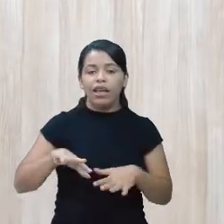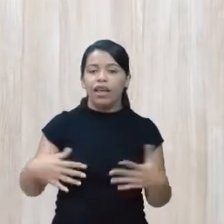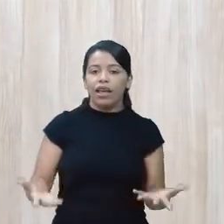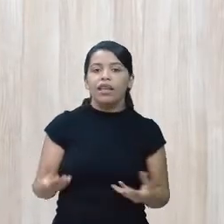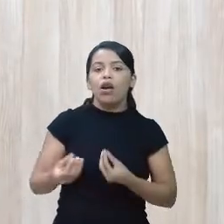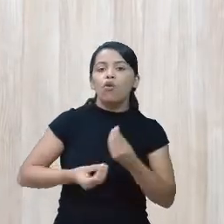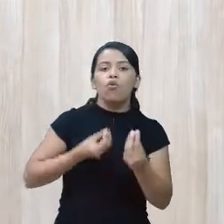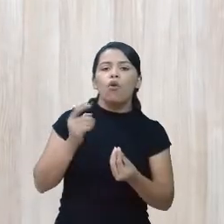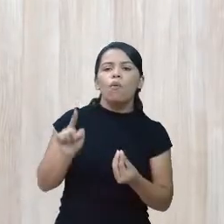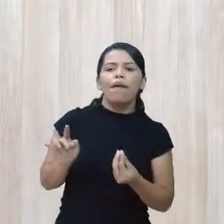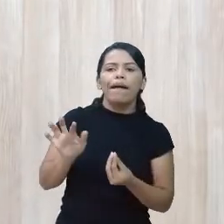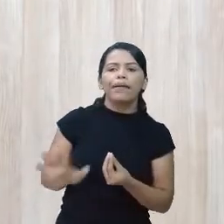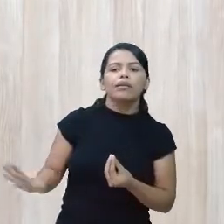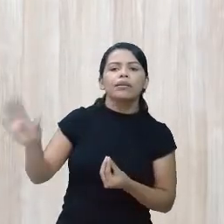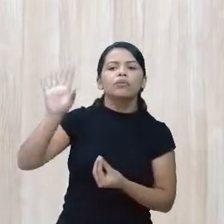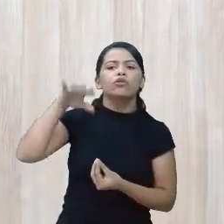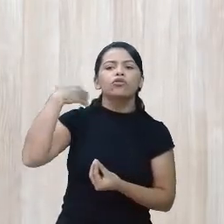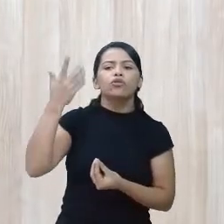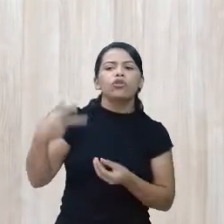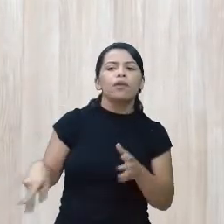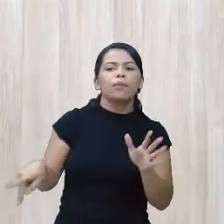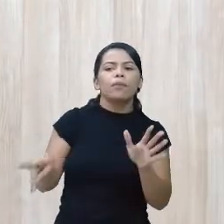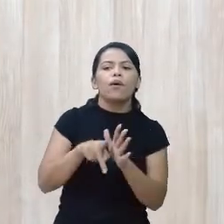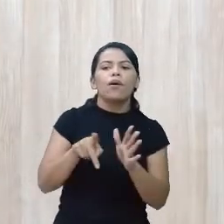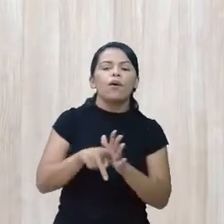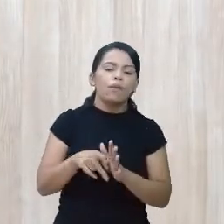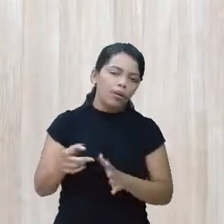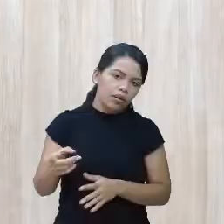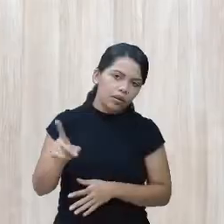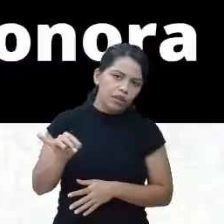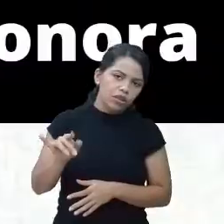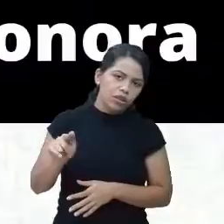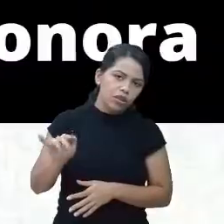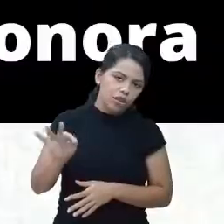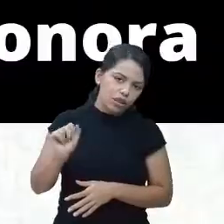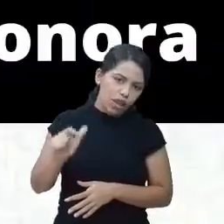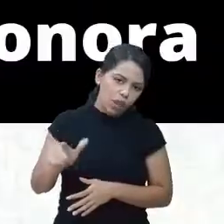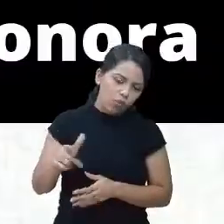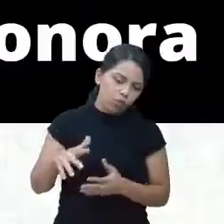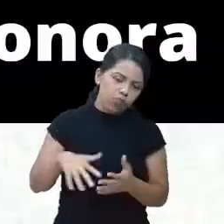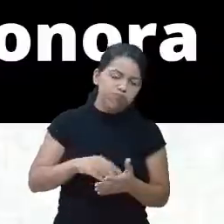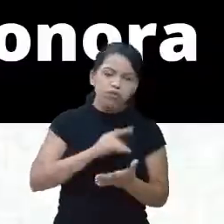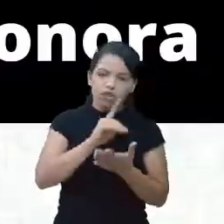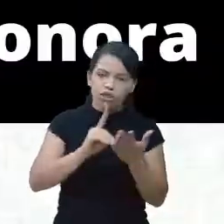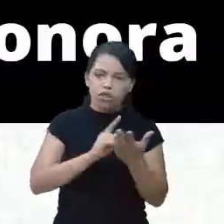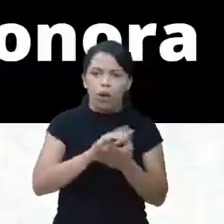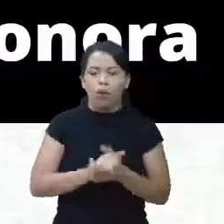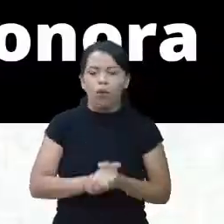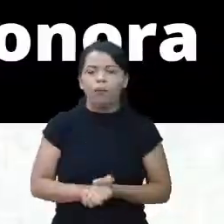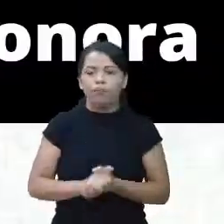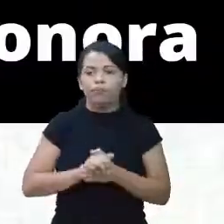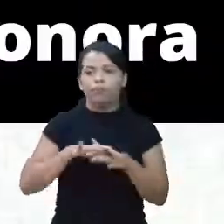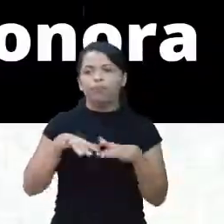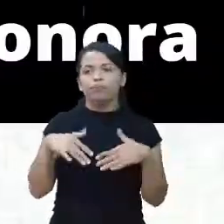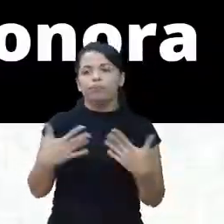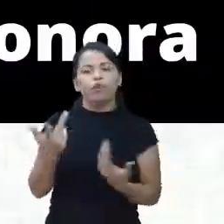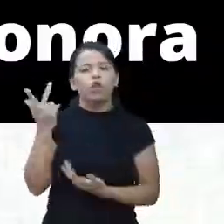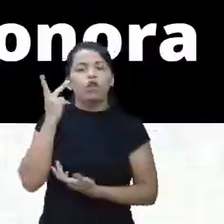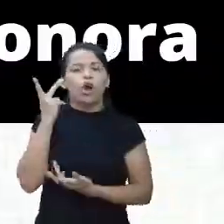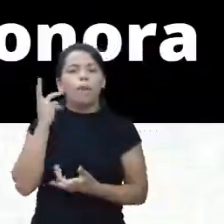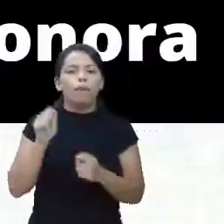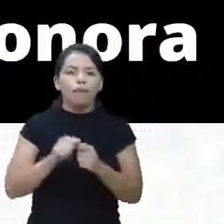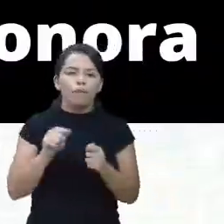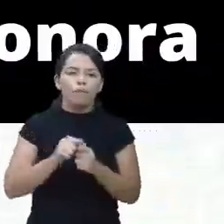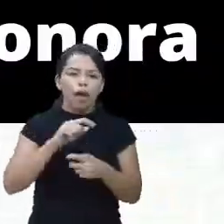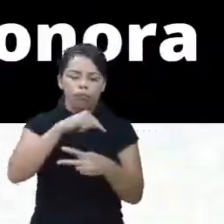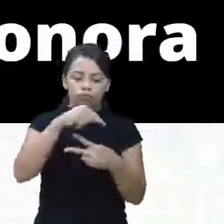digitais? Como é que é a paisagem sonora digital? Então, a paisagem sonora digital, ela normalmente é feita de